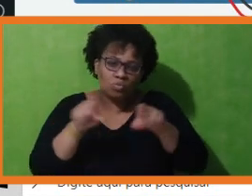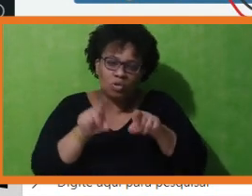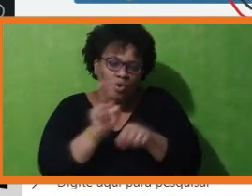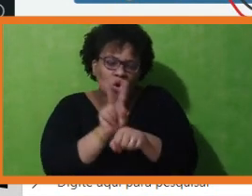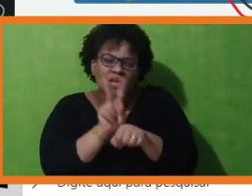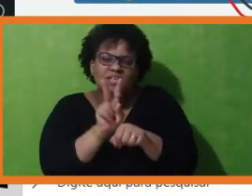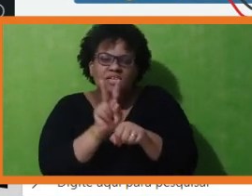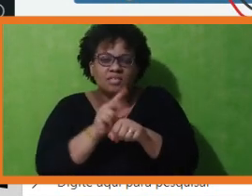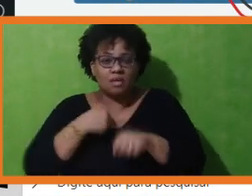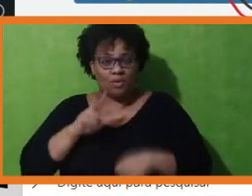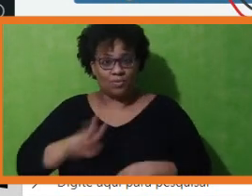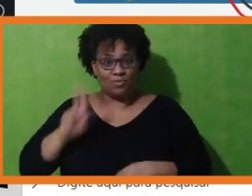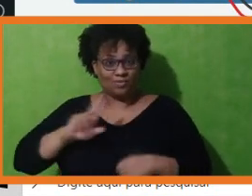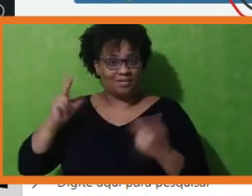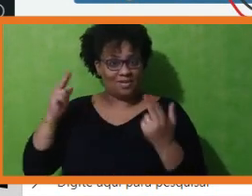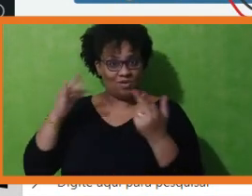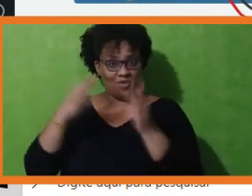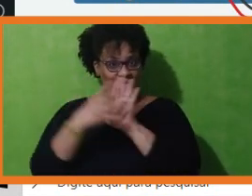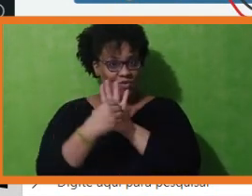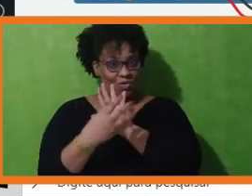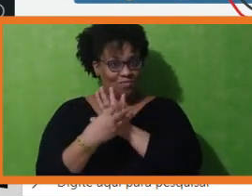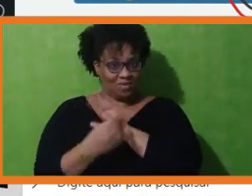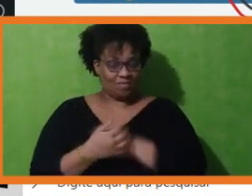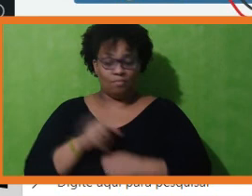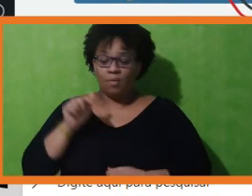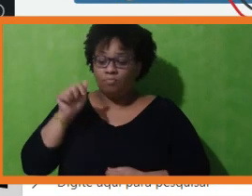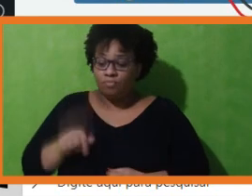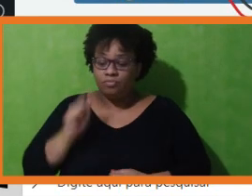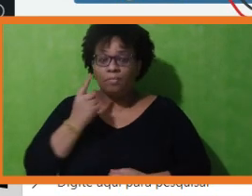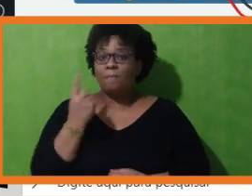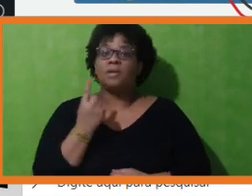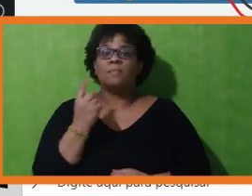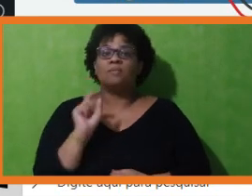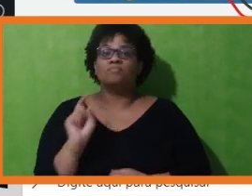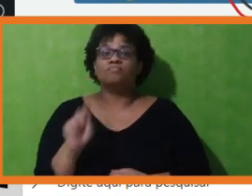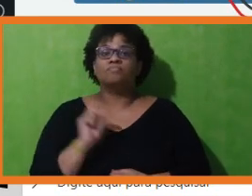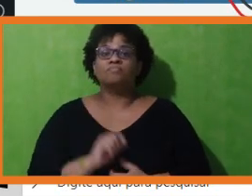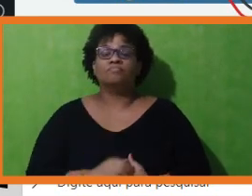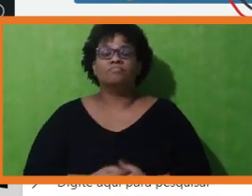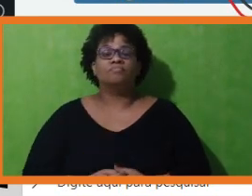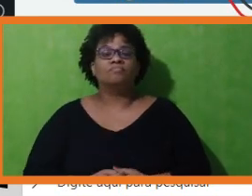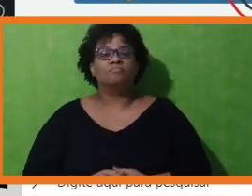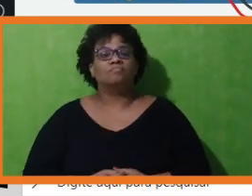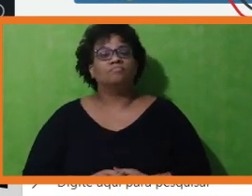monta aí na sua protoboard ou no seu simulador como eu estou utilizando e vamos ver o que vai fazer. Quando eu aperto o primeiro botão,